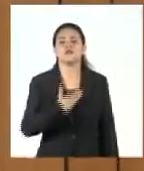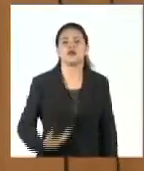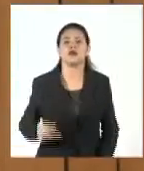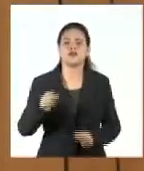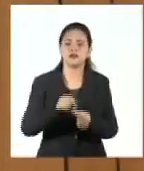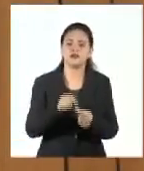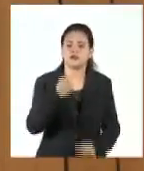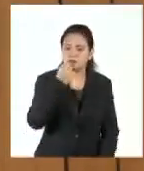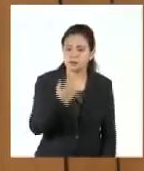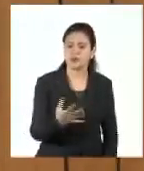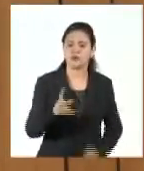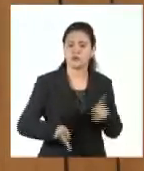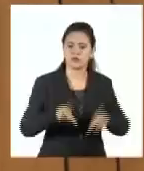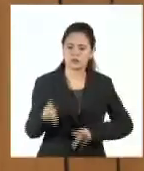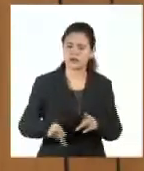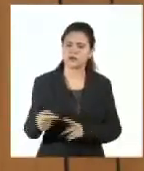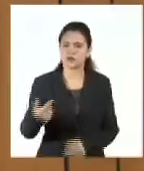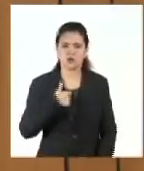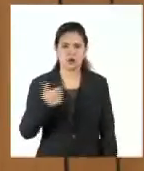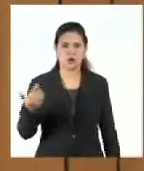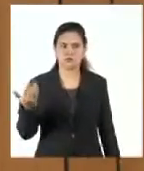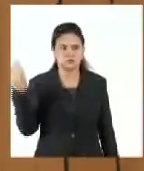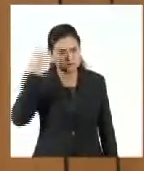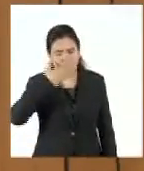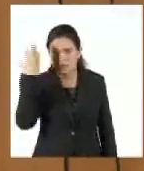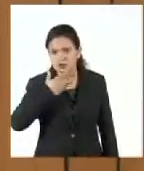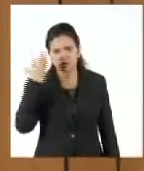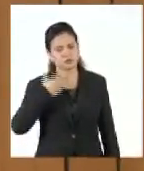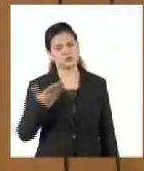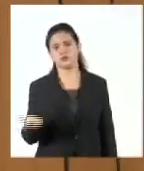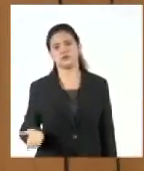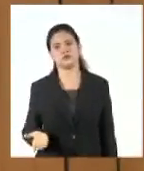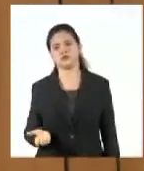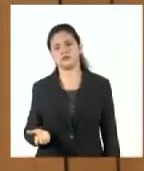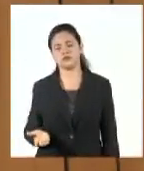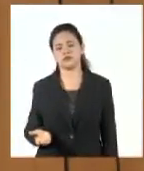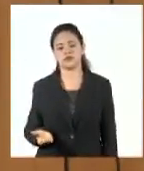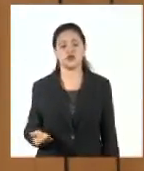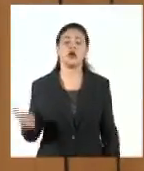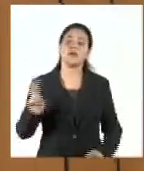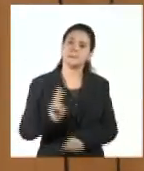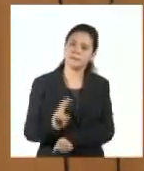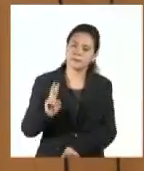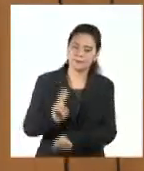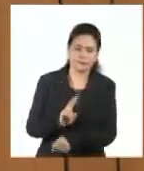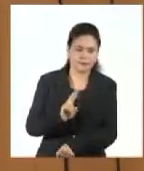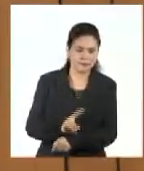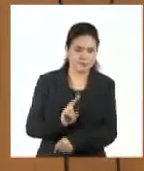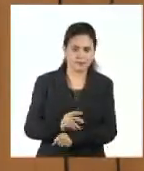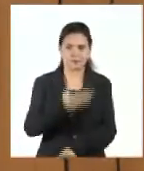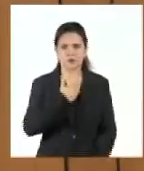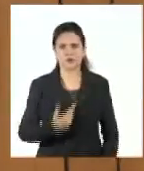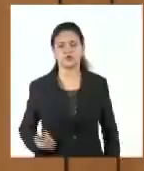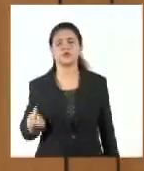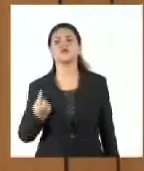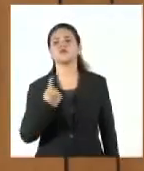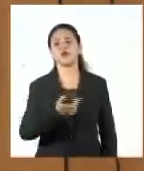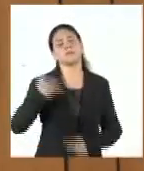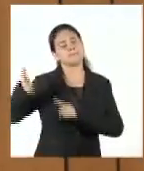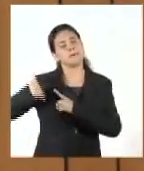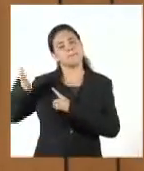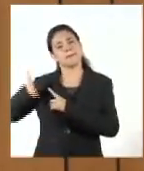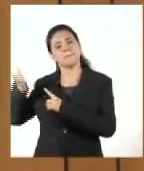vi. Eu só vejo as pessoas que defendem o governo subir nessa tribuna para